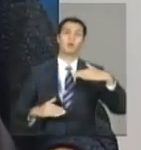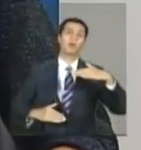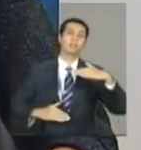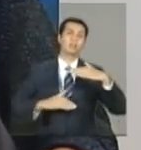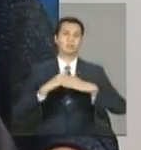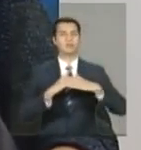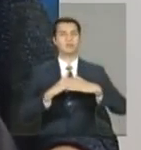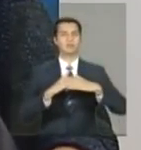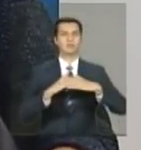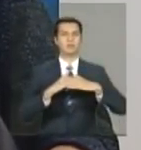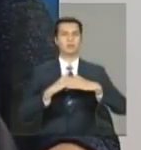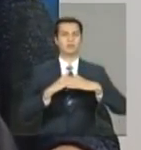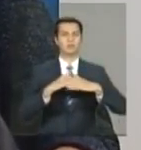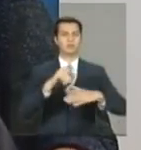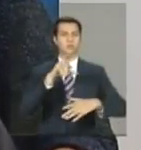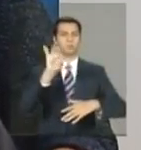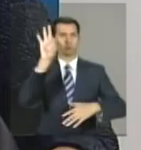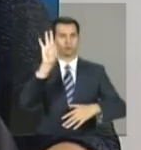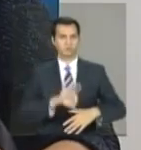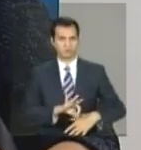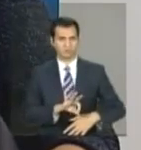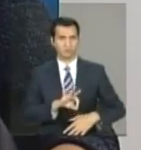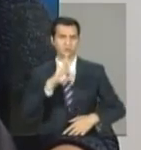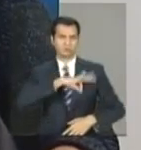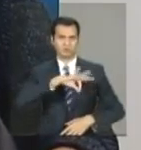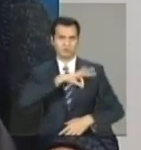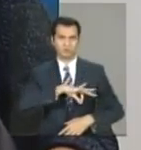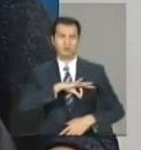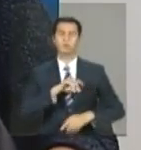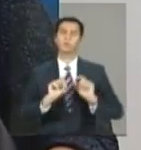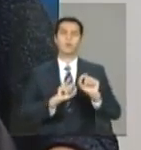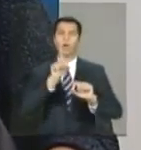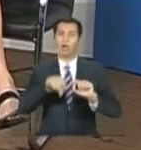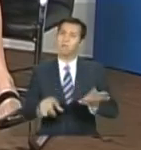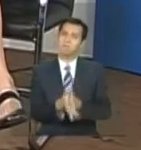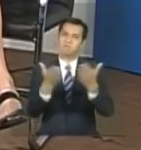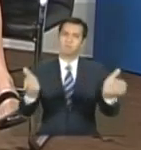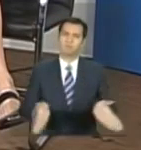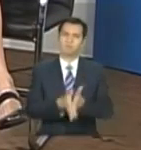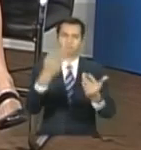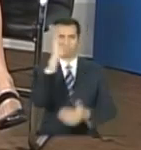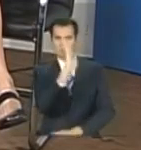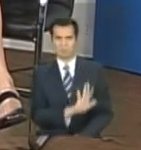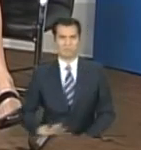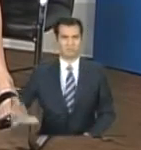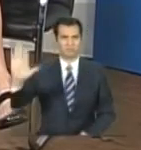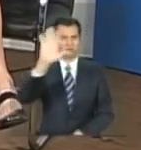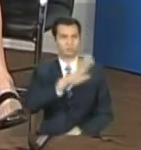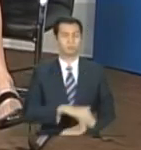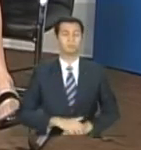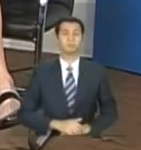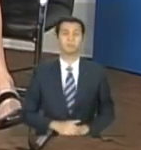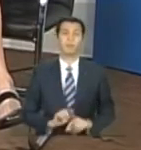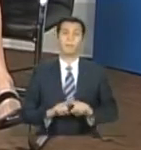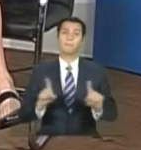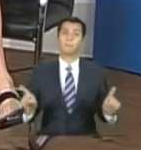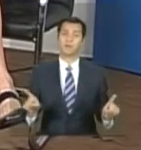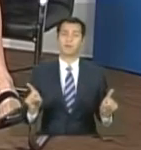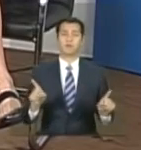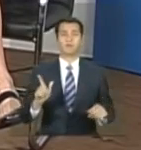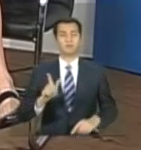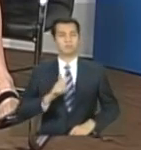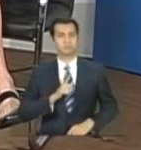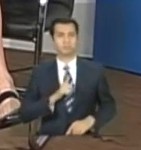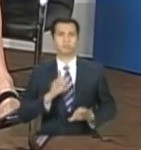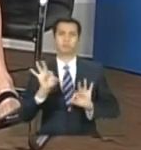famílias que correspondem ao terço, a terça parte mais pobre da população brasileira. Mas para que eh os programas sociais que usam o